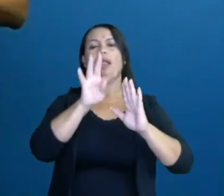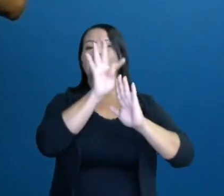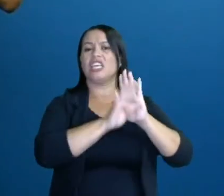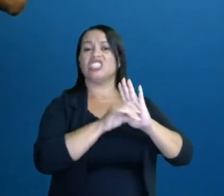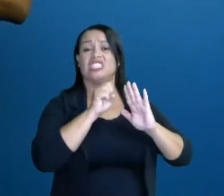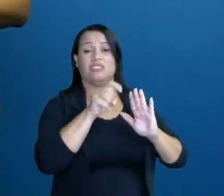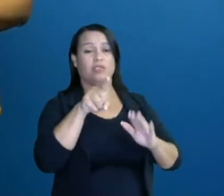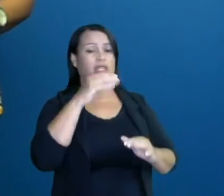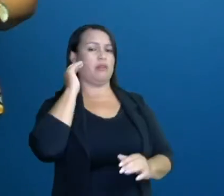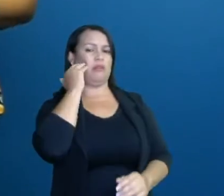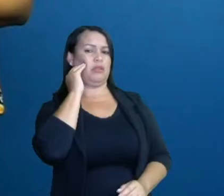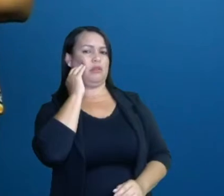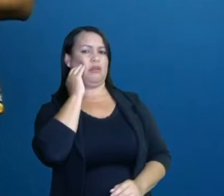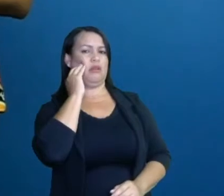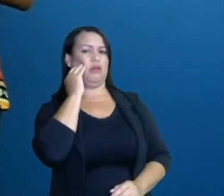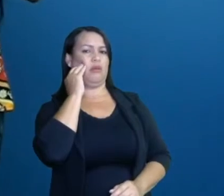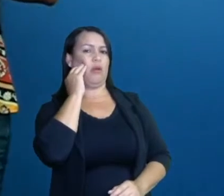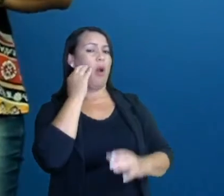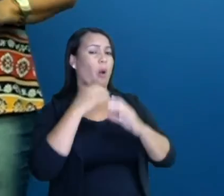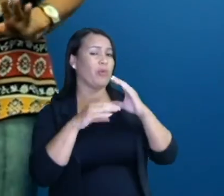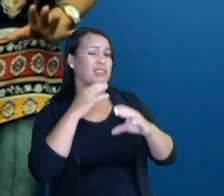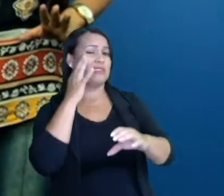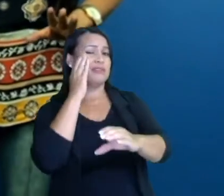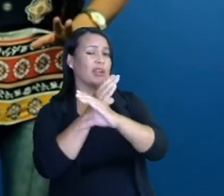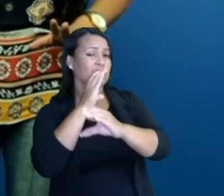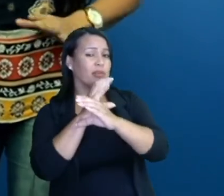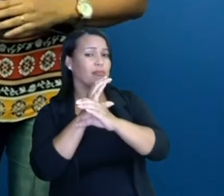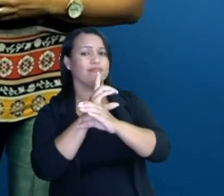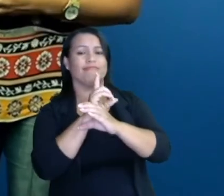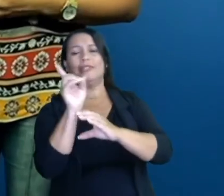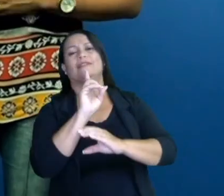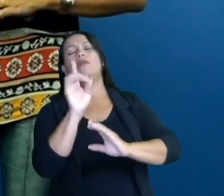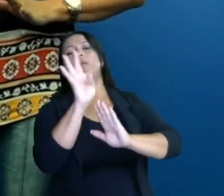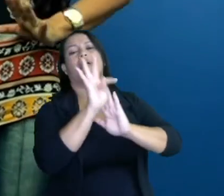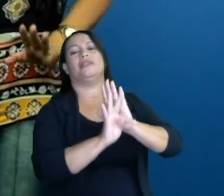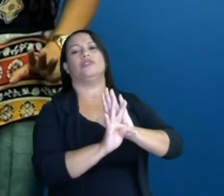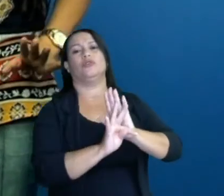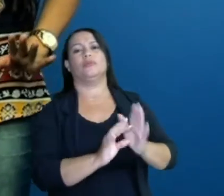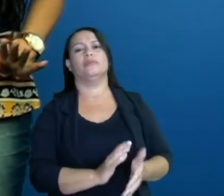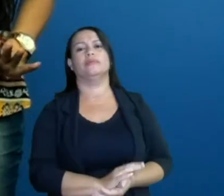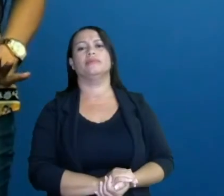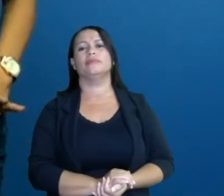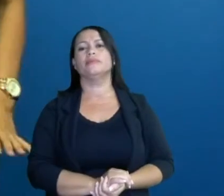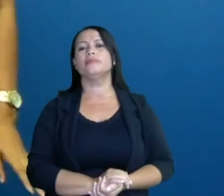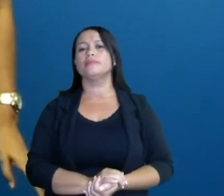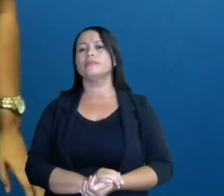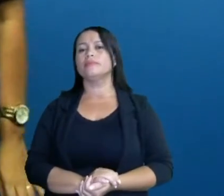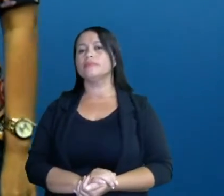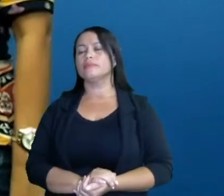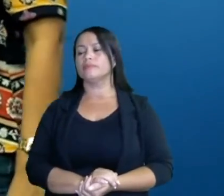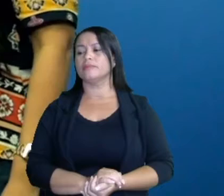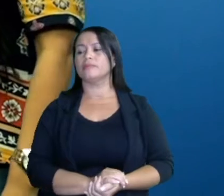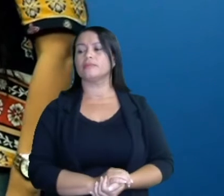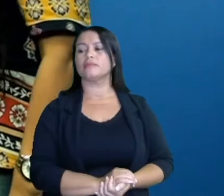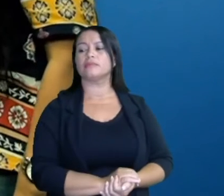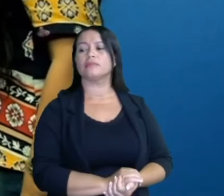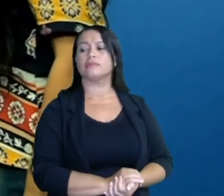texto. Se você não compreendeu, não houve aquela comunicação, para você, não é texto, certo?